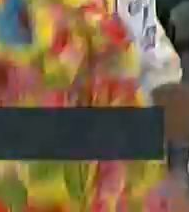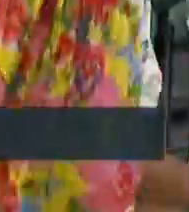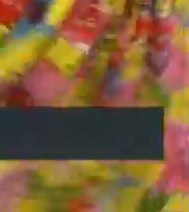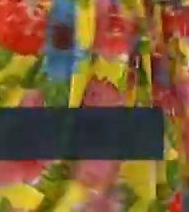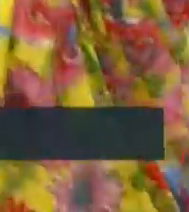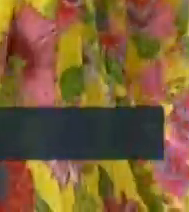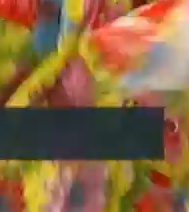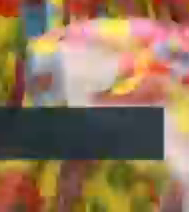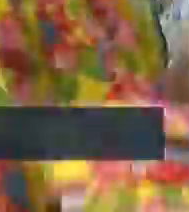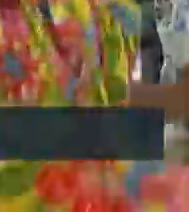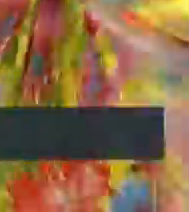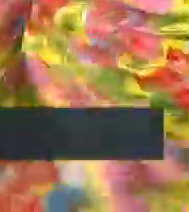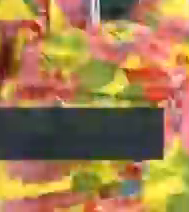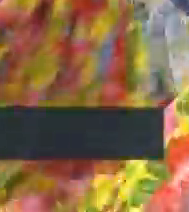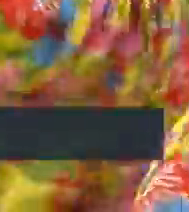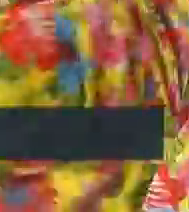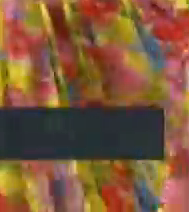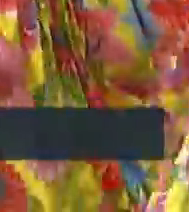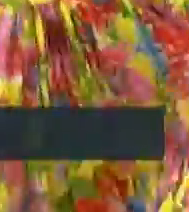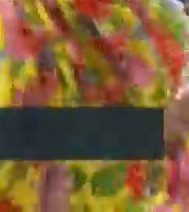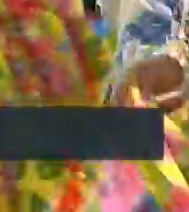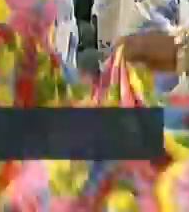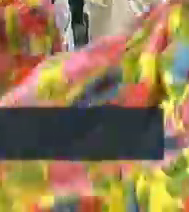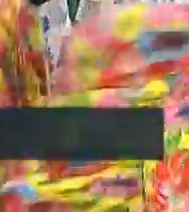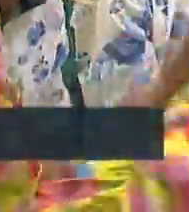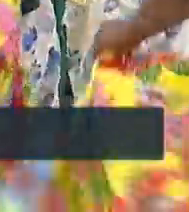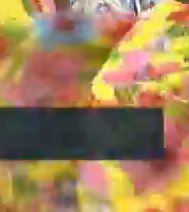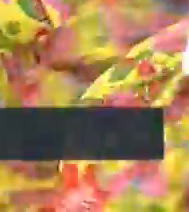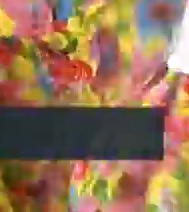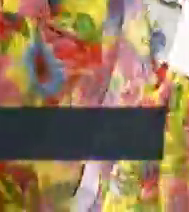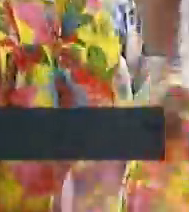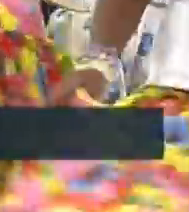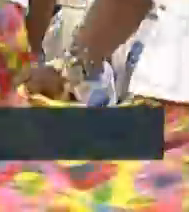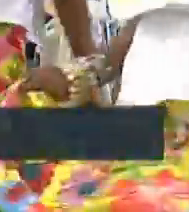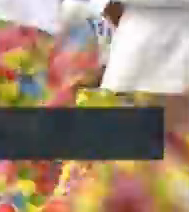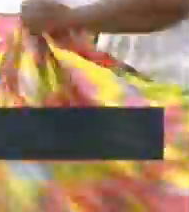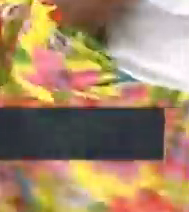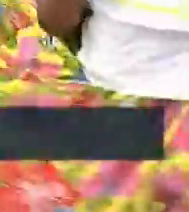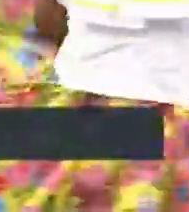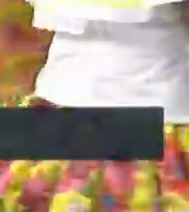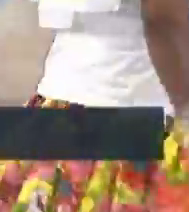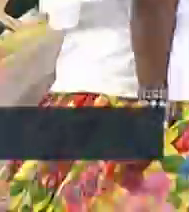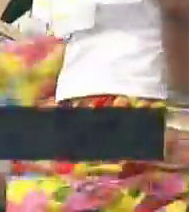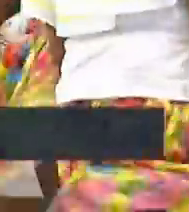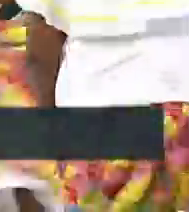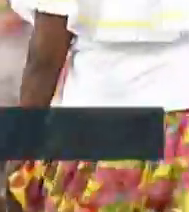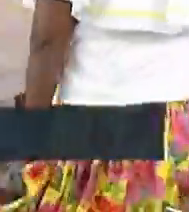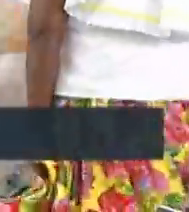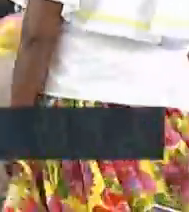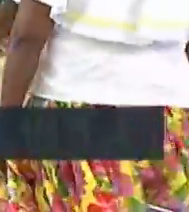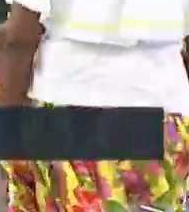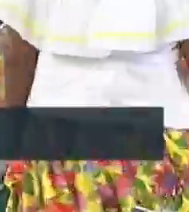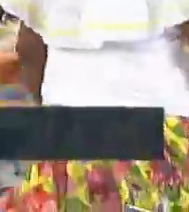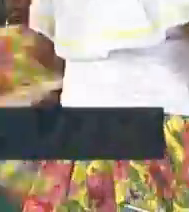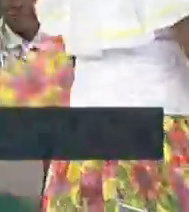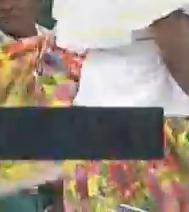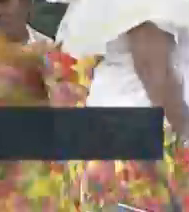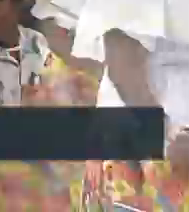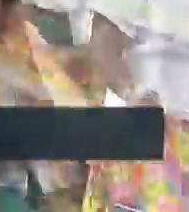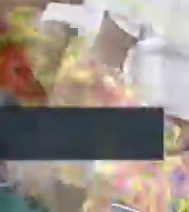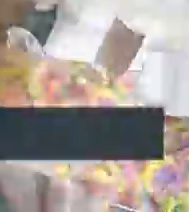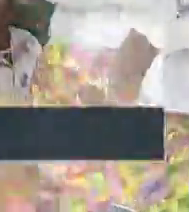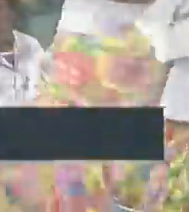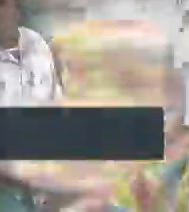Padro eu tô chamando coreiras e correiro casa bonito tá meu santo P